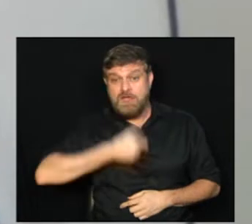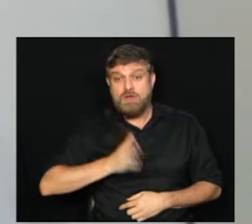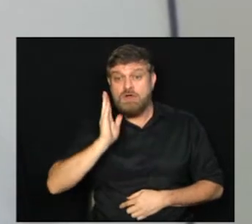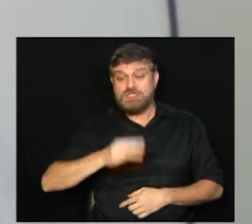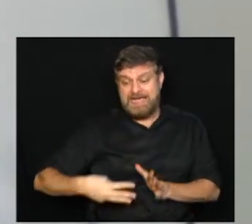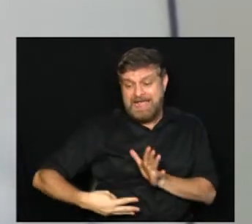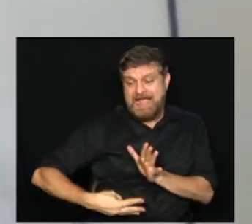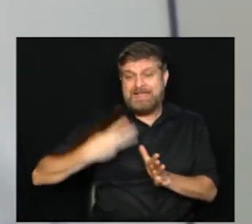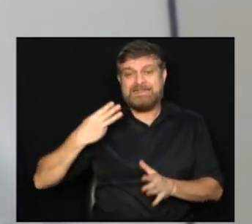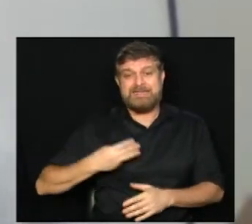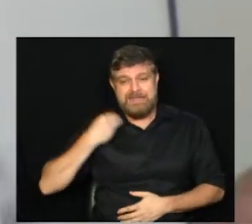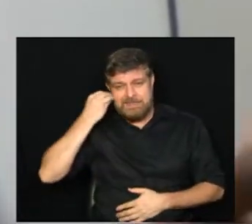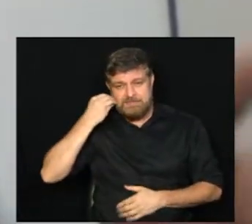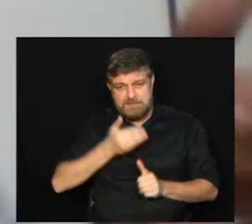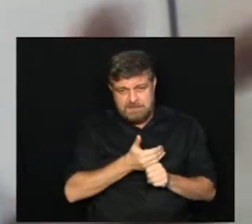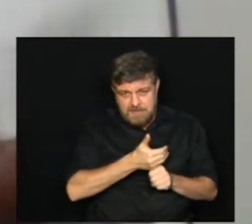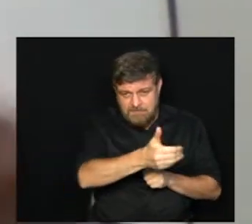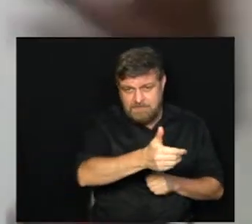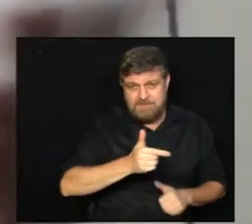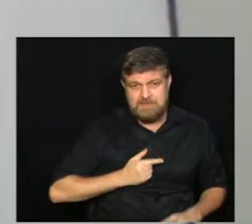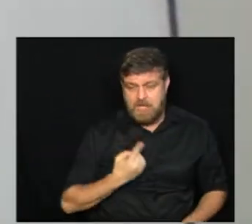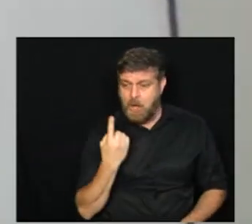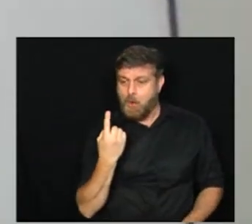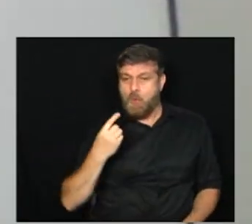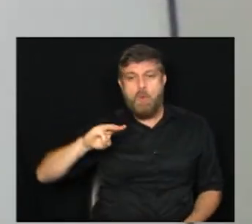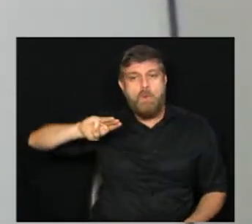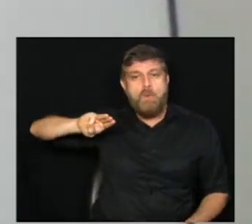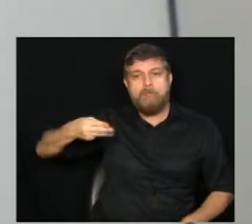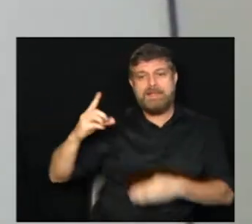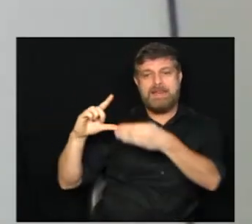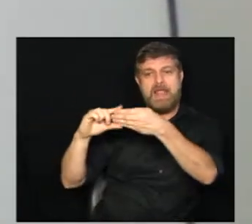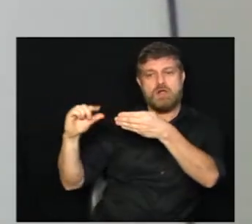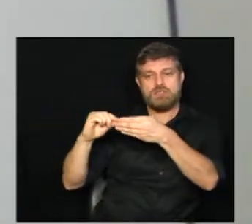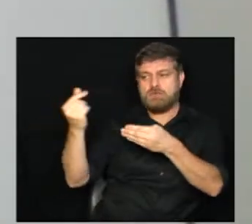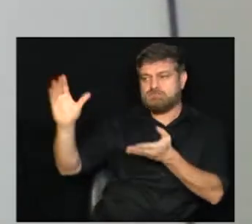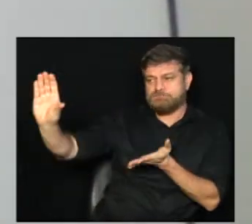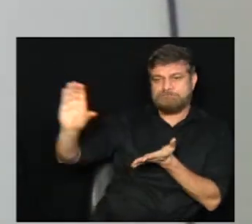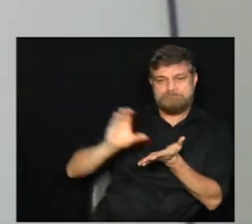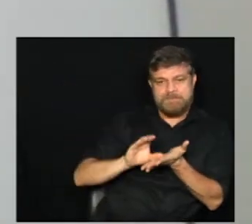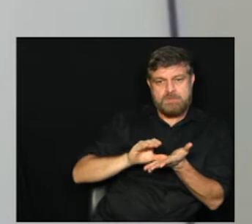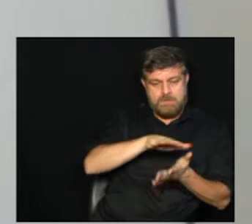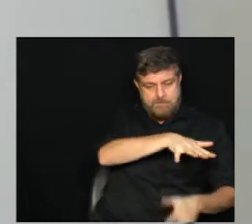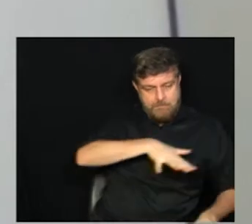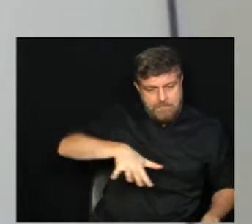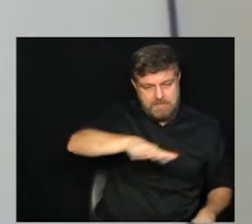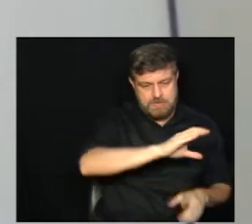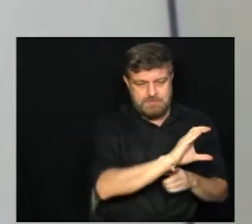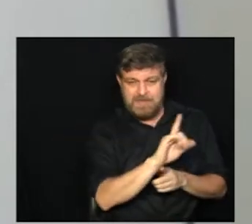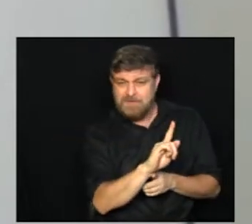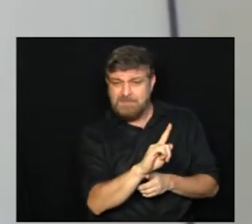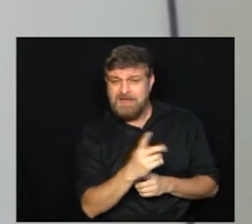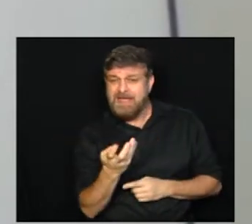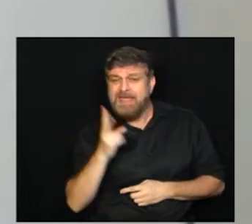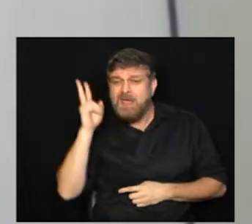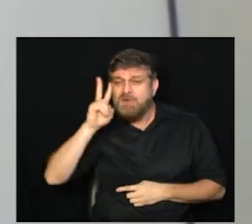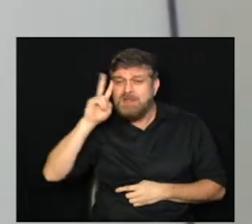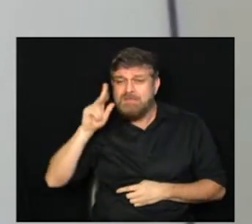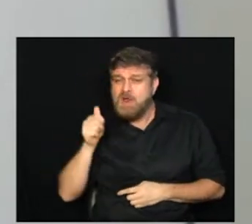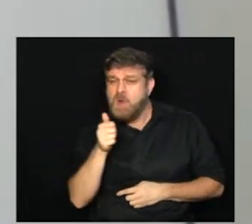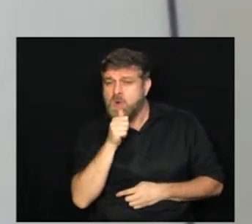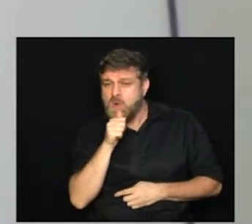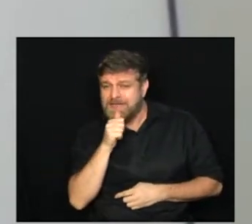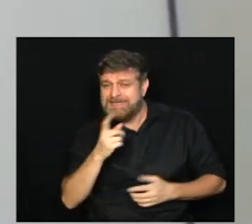que vão chegar a $1 milhão, quem sabe, para um território, mas vale lembrar que ainda existe uma